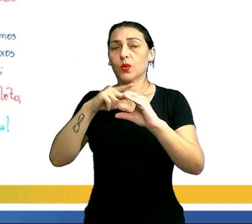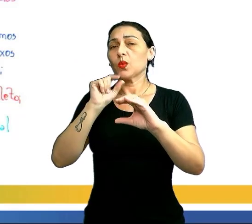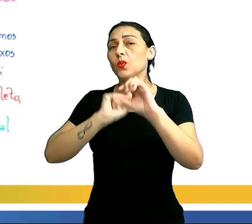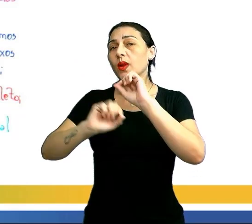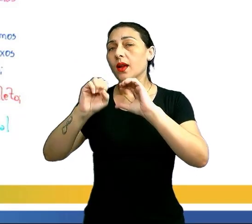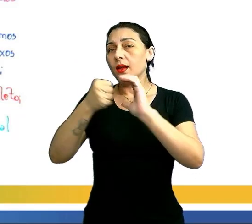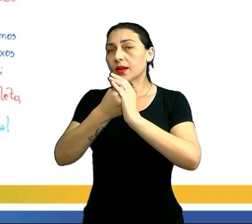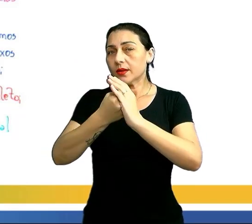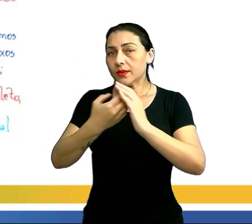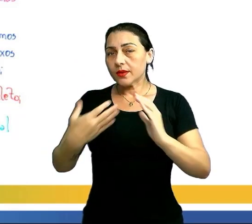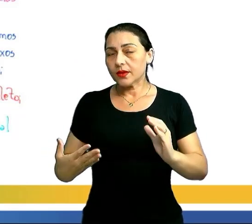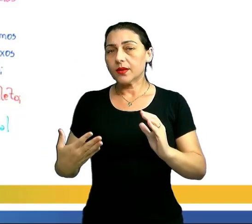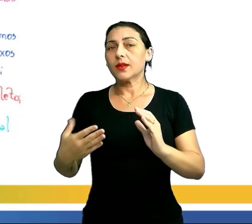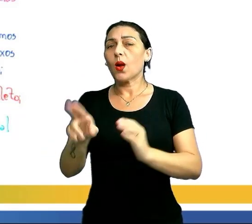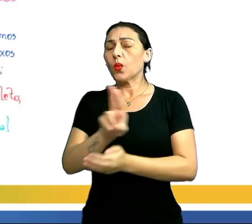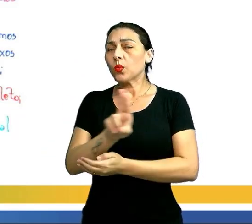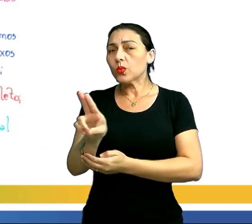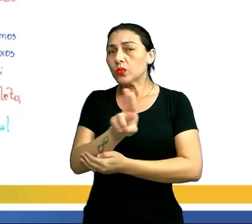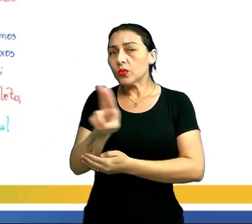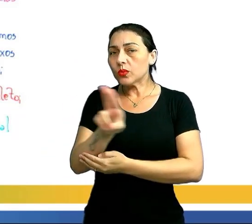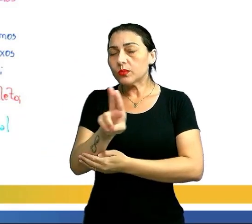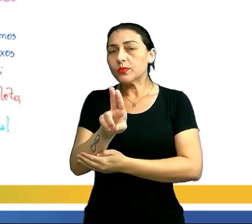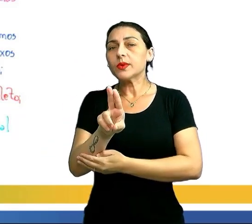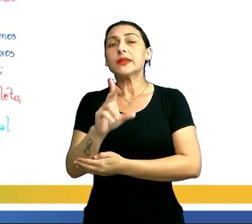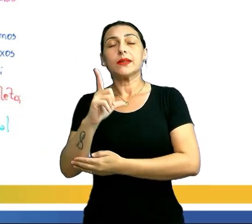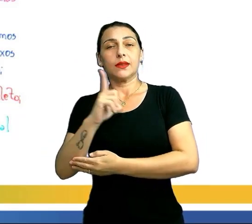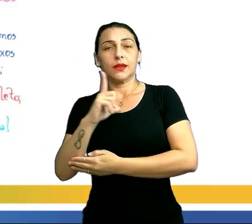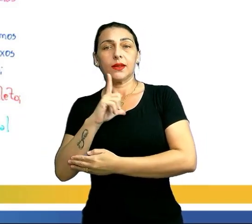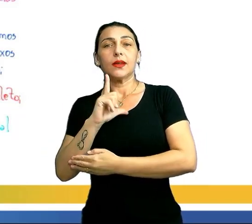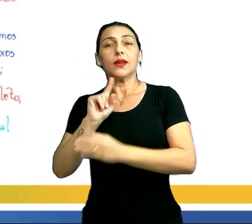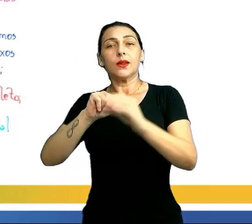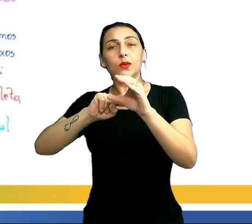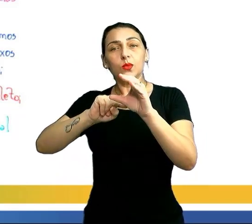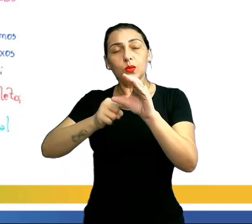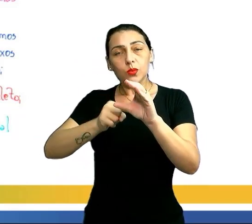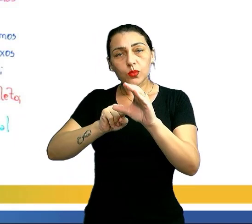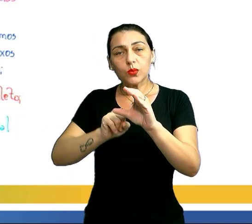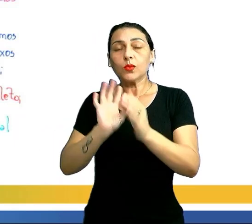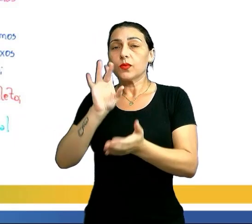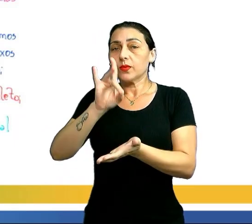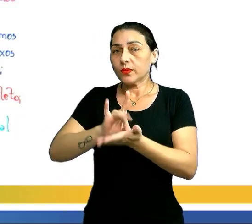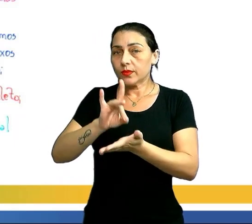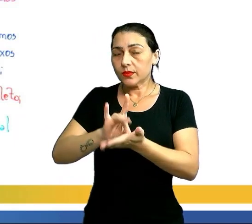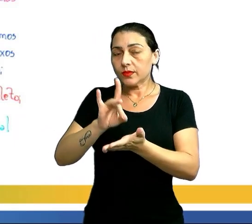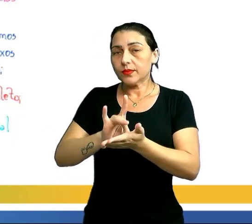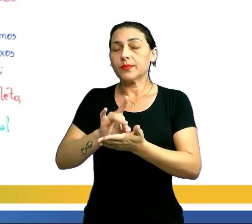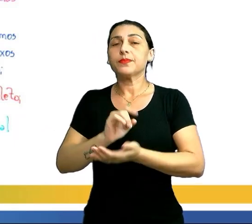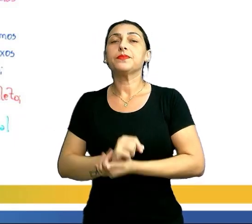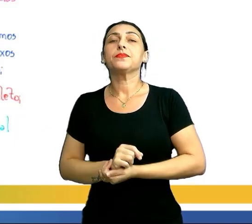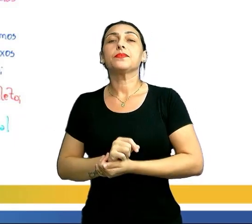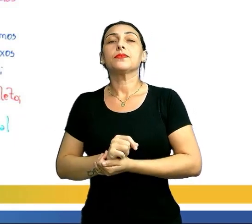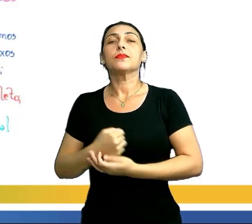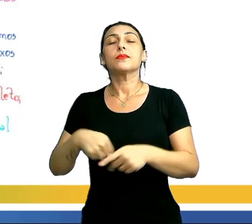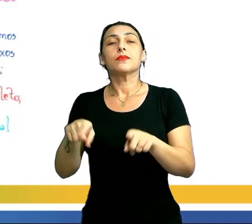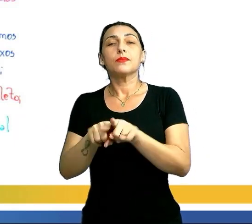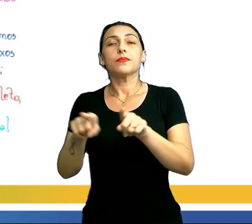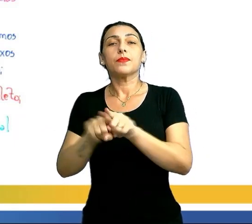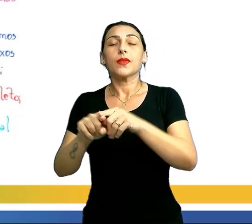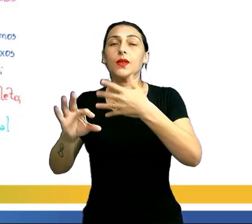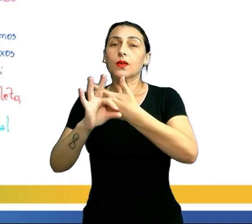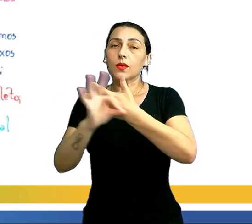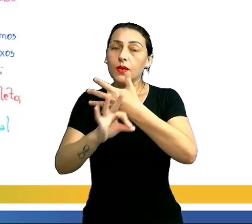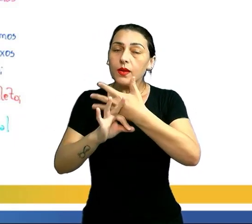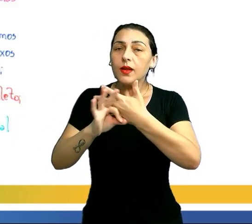isso que caracteriza a nomenclatura, tá? Possuem núcleo, núcleo verdadeiro. Apresentam